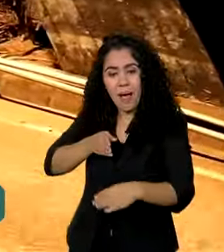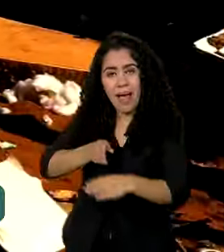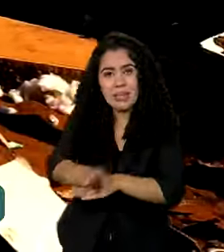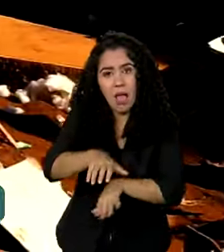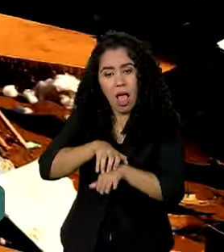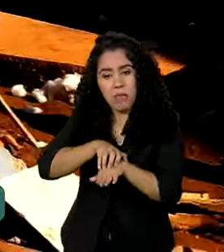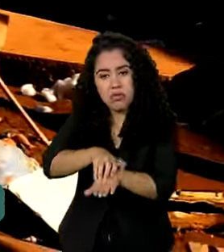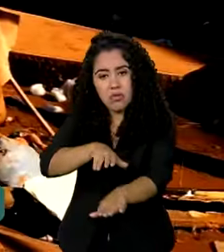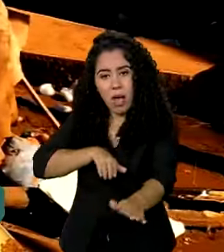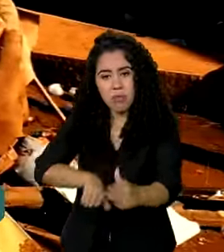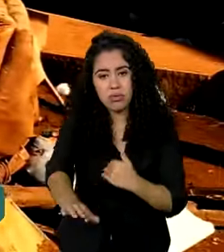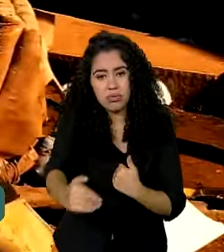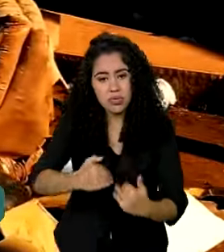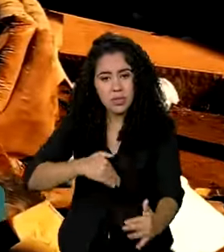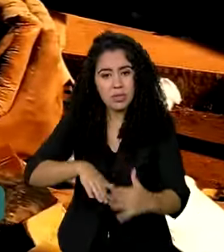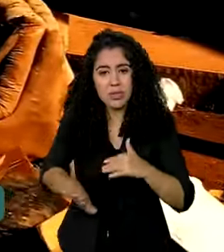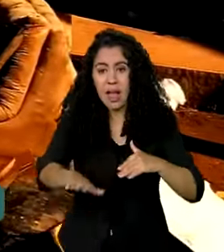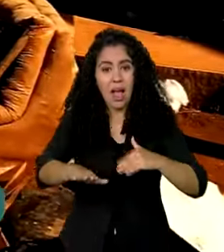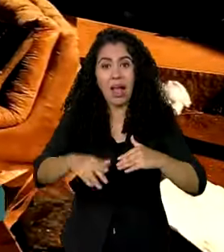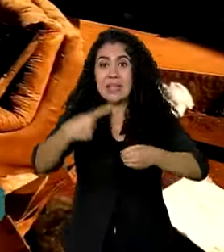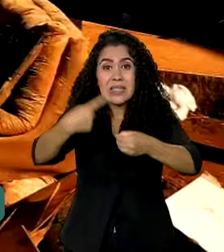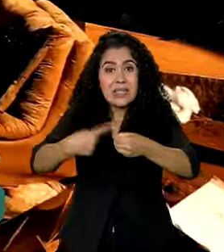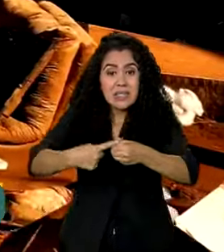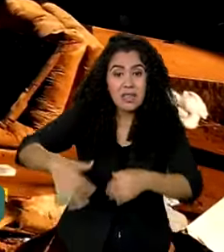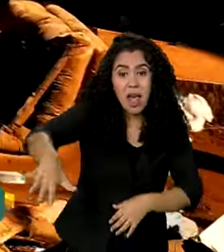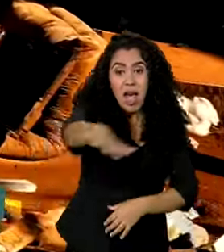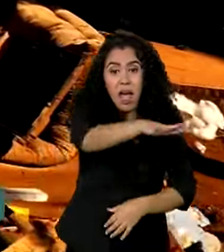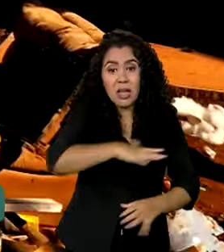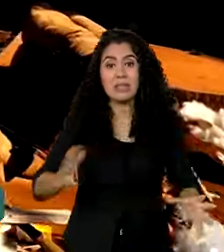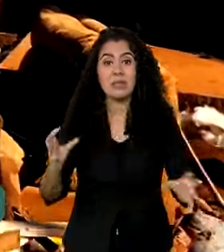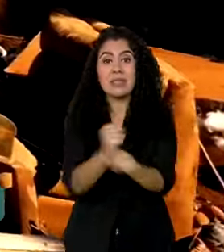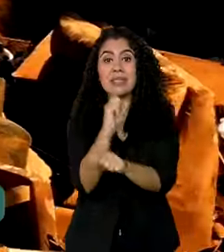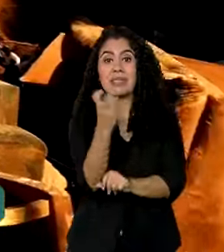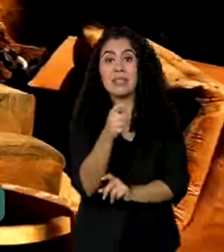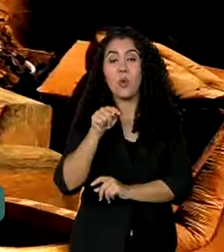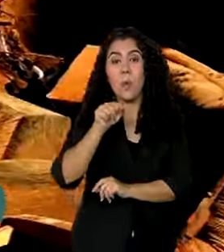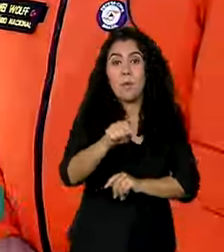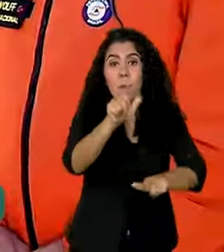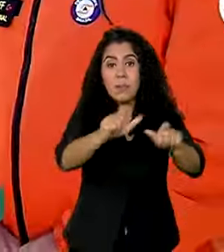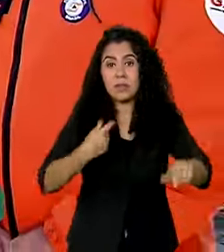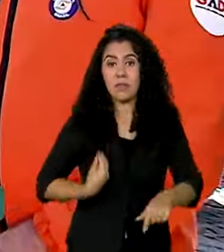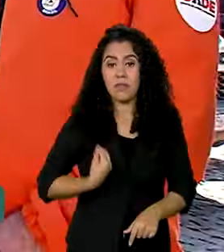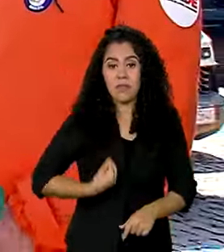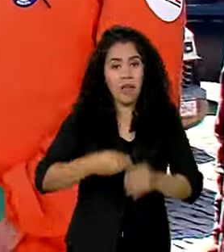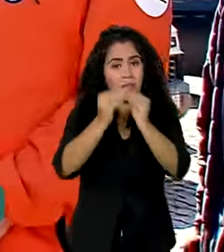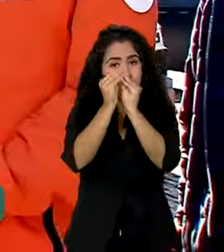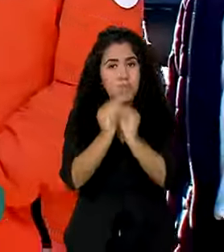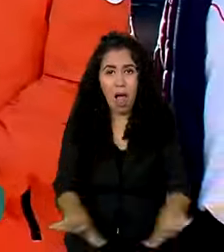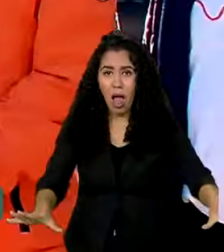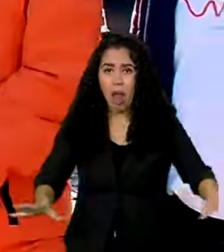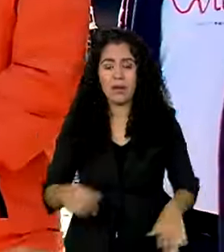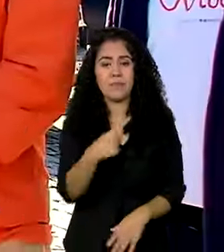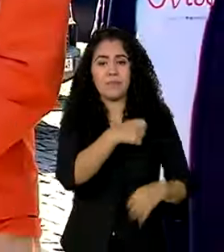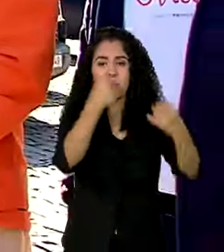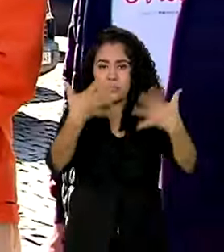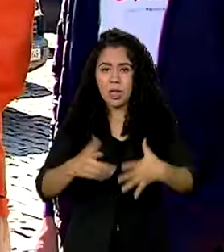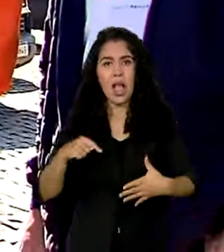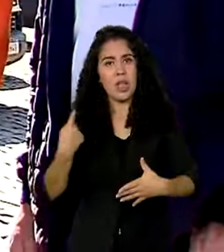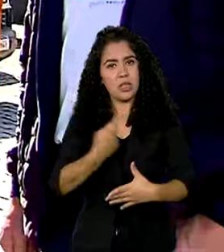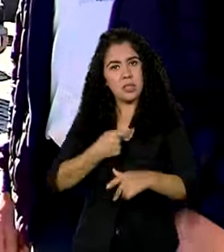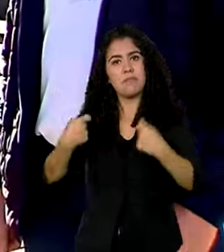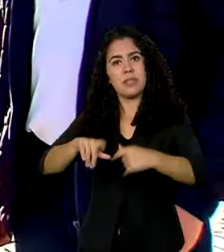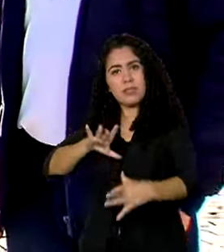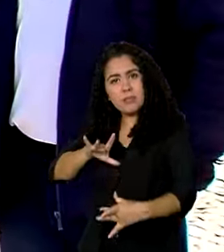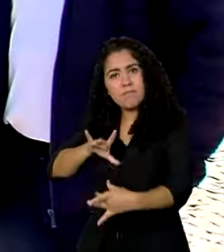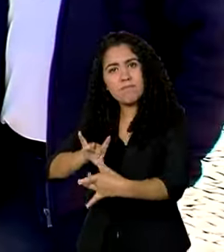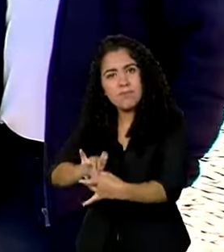ruas, praticamente toda a cidade de 5 mil habitantes foi devastada. É justamente essa linha, né? A gente somar forças com o Estado, com a